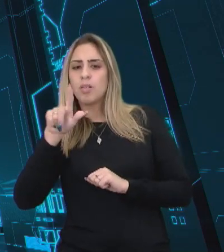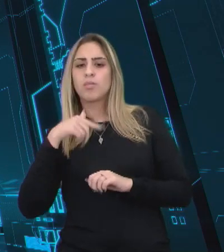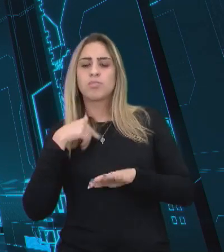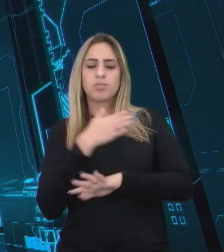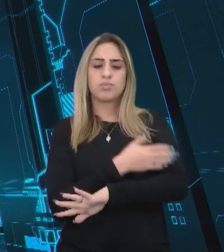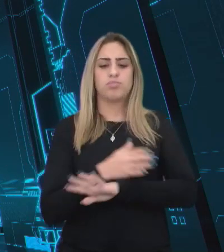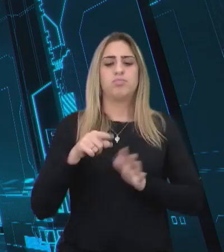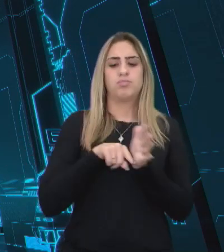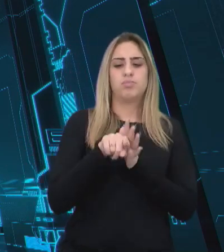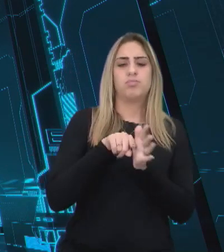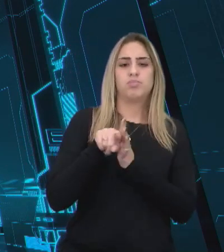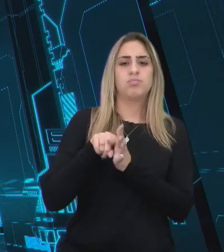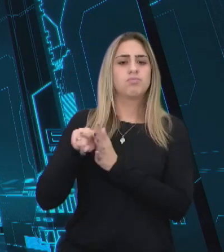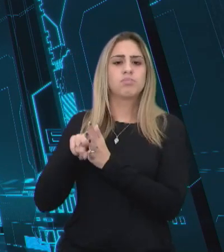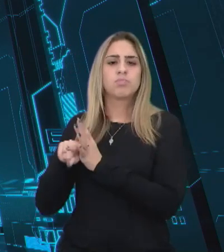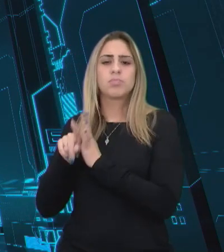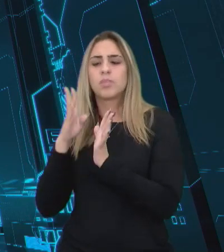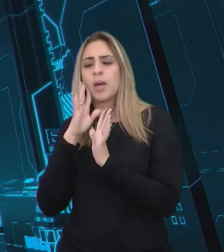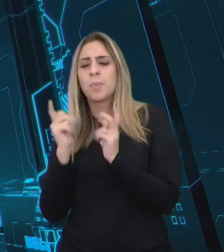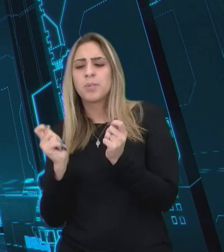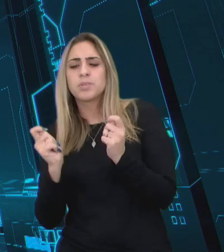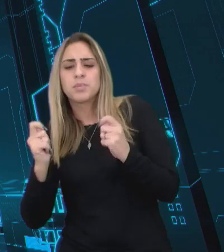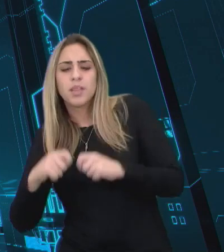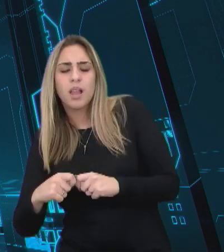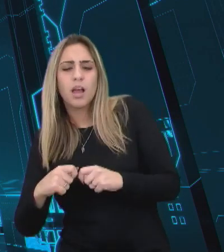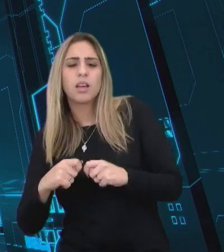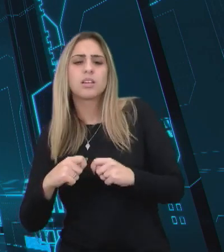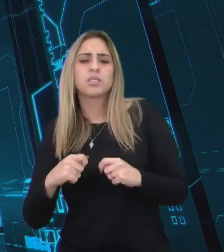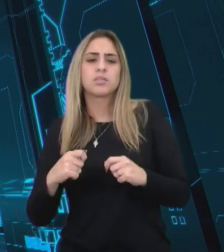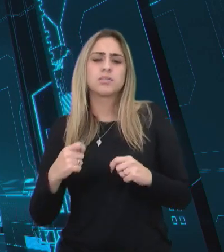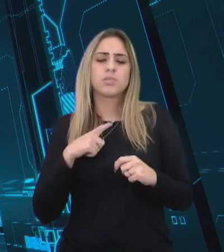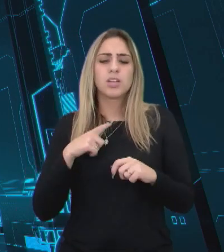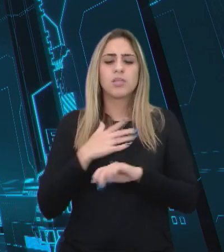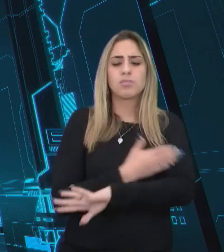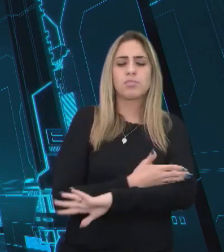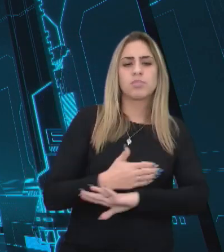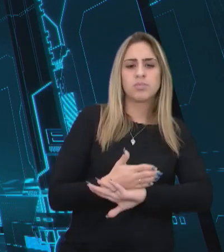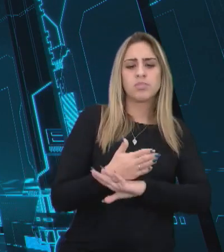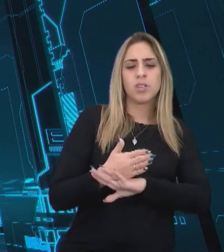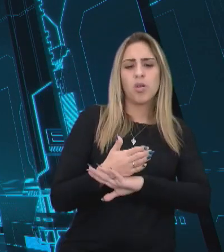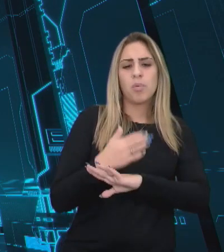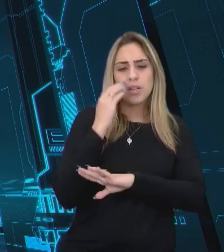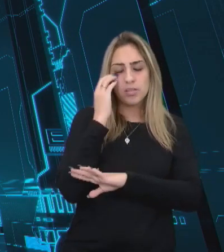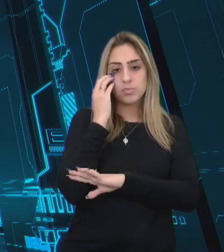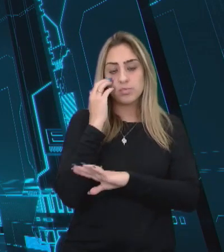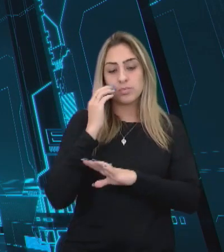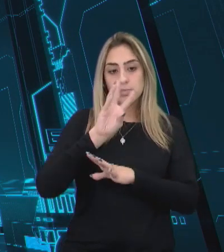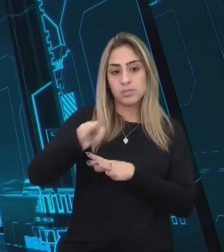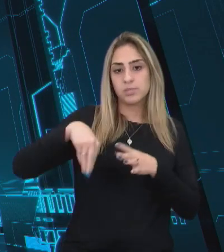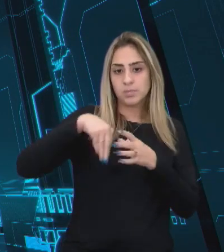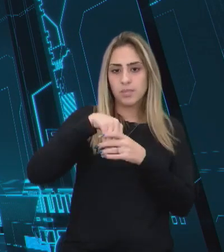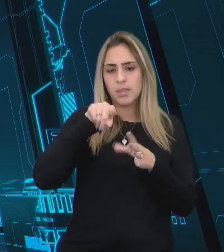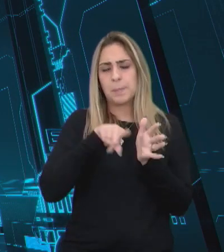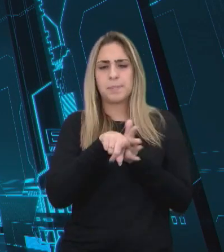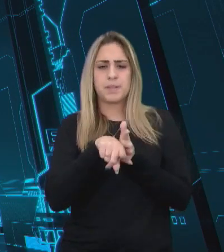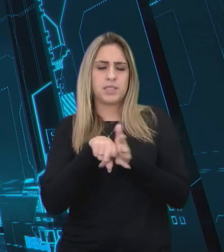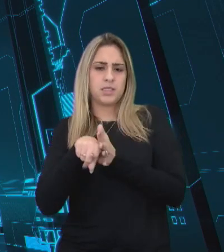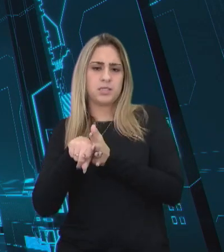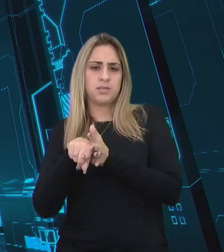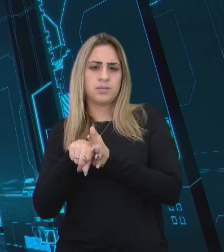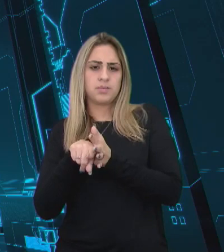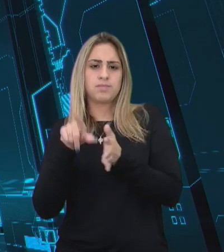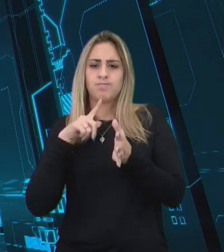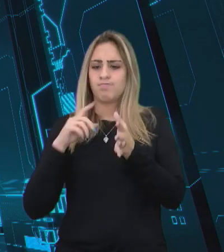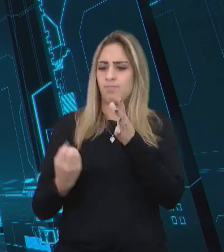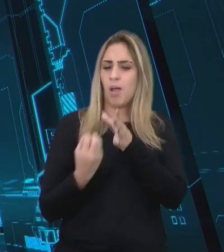know-how de possibilidades, né, para a gente ter um início, um ponto de partida dentro dessa pesquisa. Vai aparecer